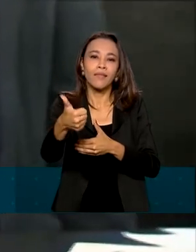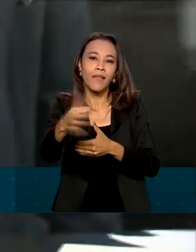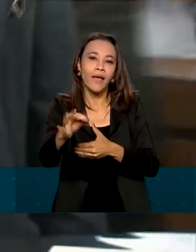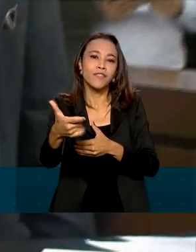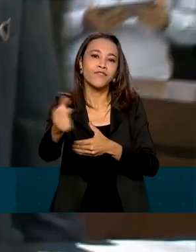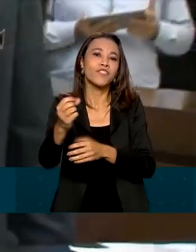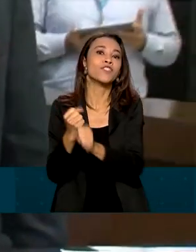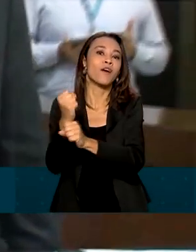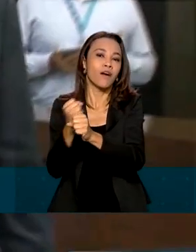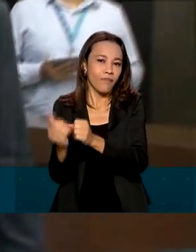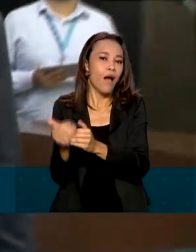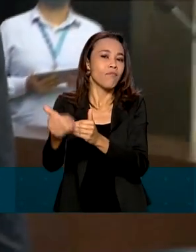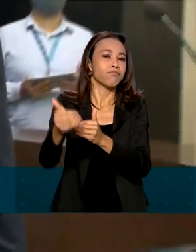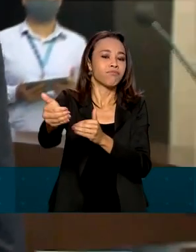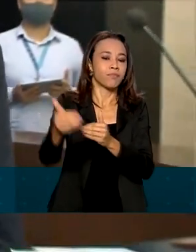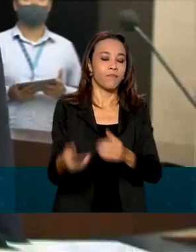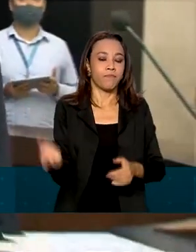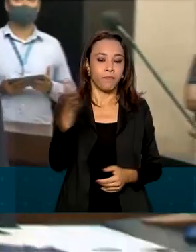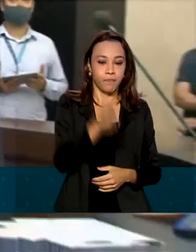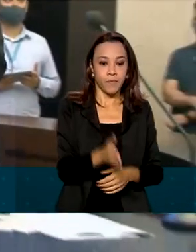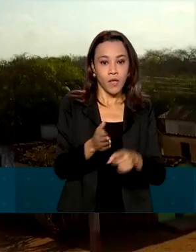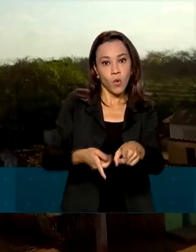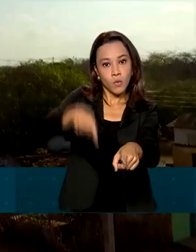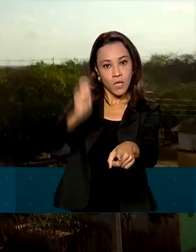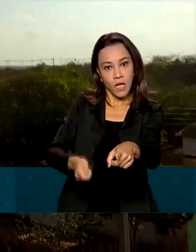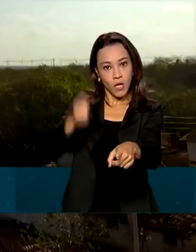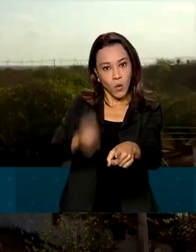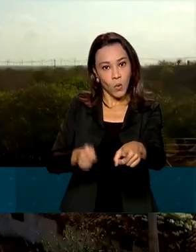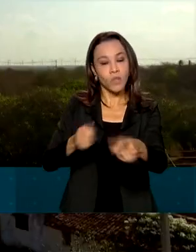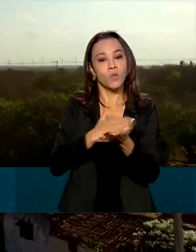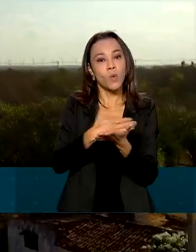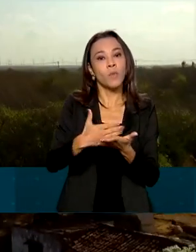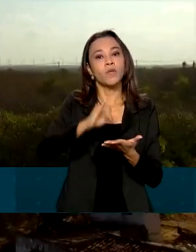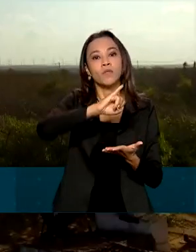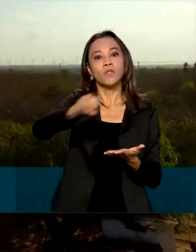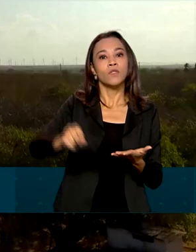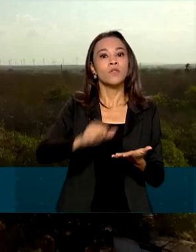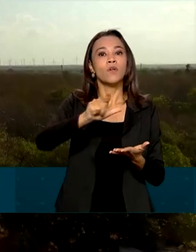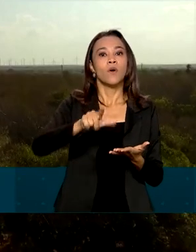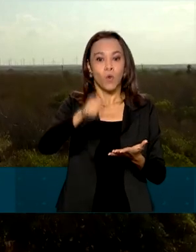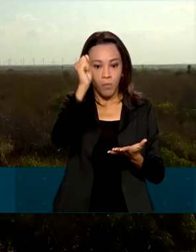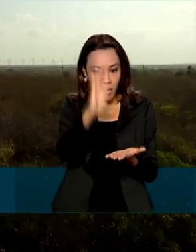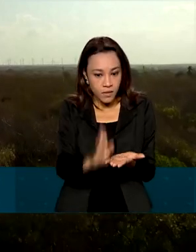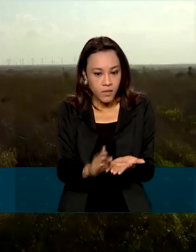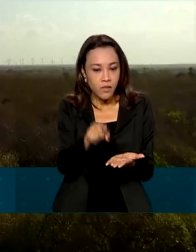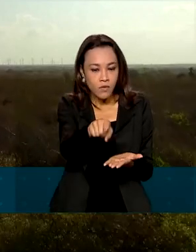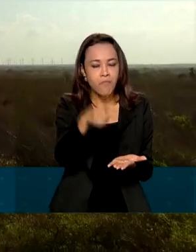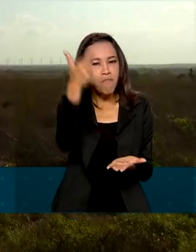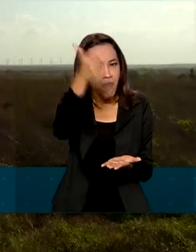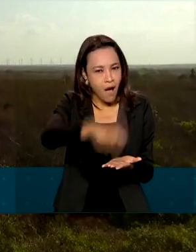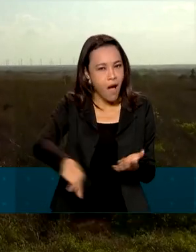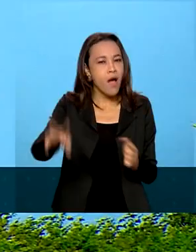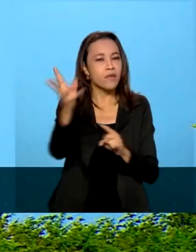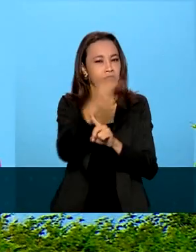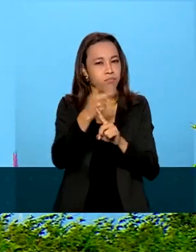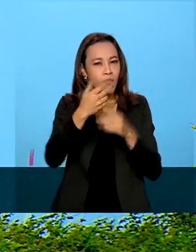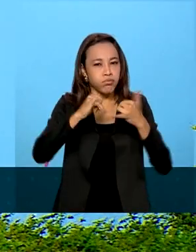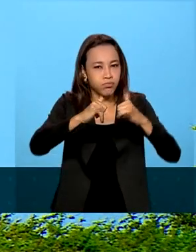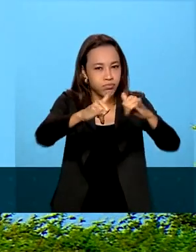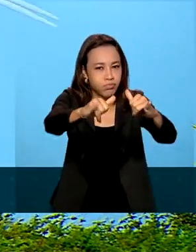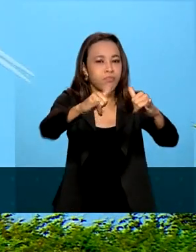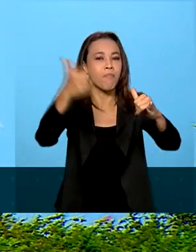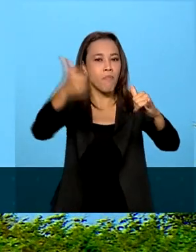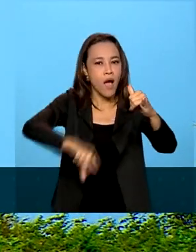com os leilões realizados no início de julho o Brasil deverá ganhar ainda mais em energia renovável